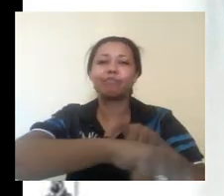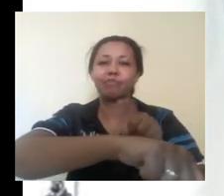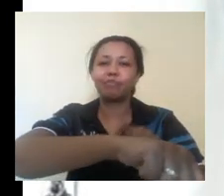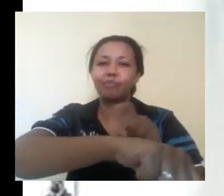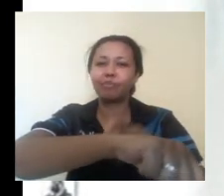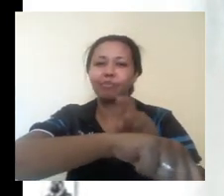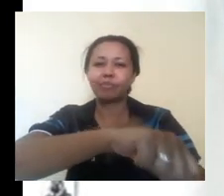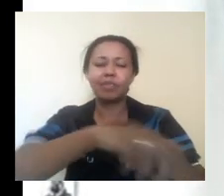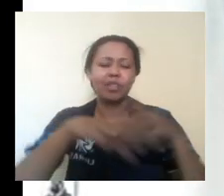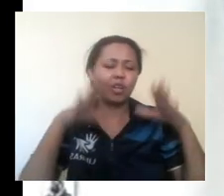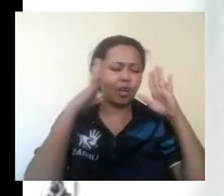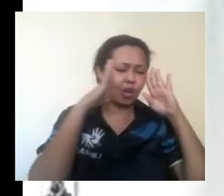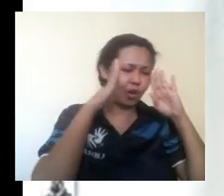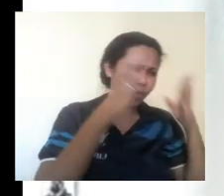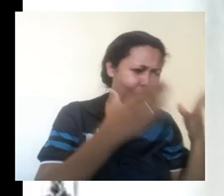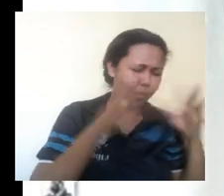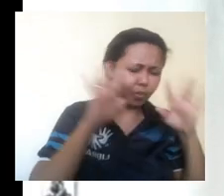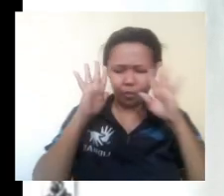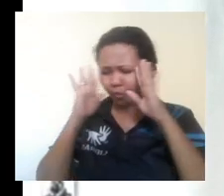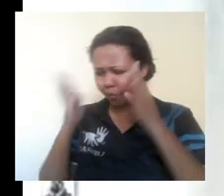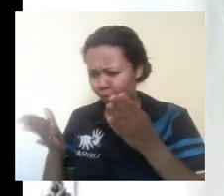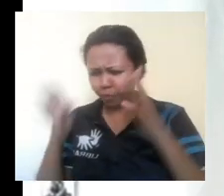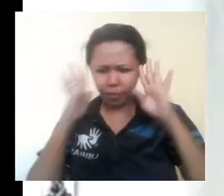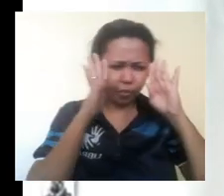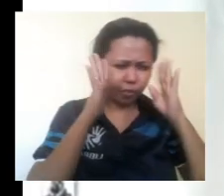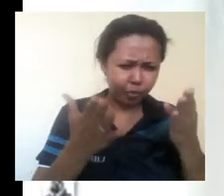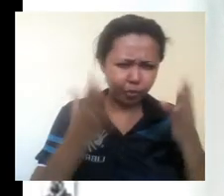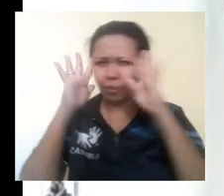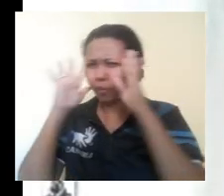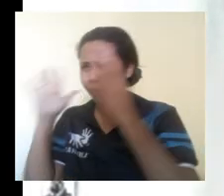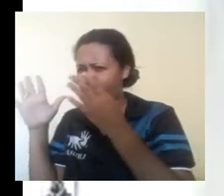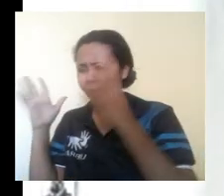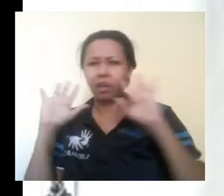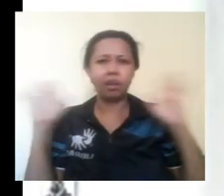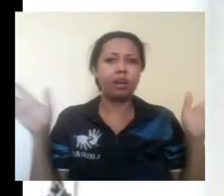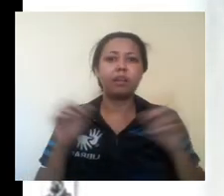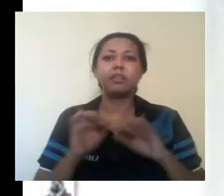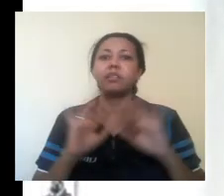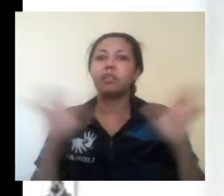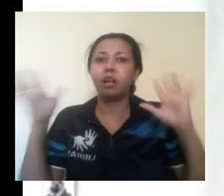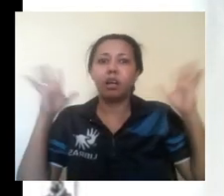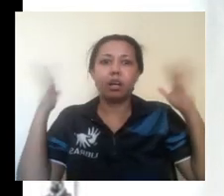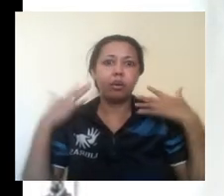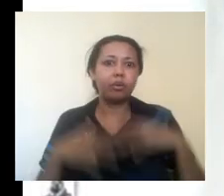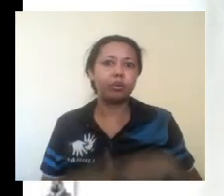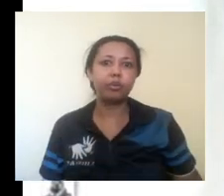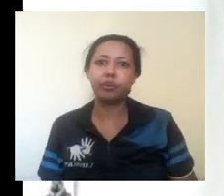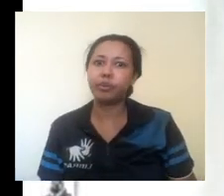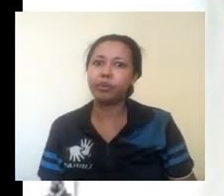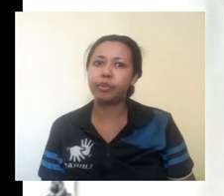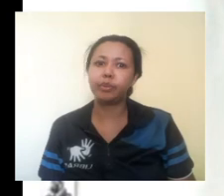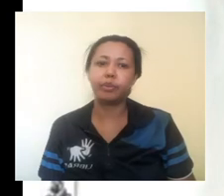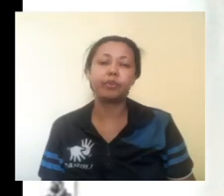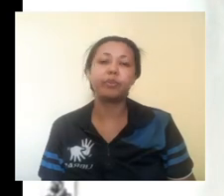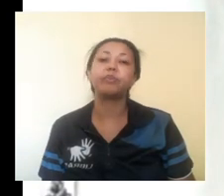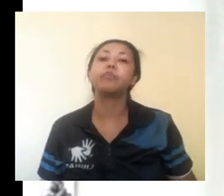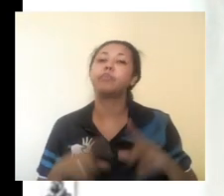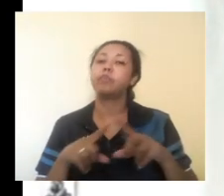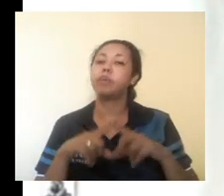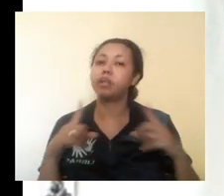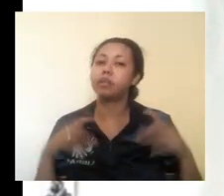por isso que é importante que a gente tenha momentos com Deus de meditação, né, de busca da palavra. E eu disse para vocês que nós podemos servir a